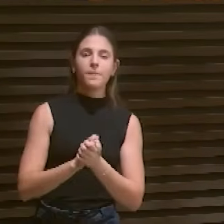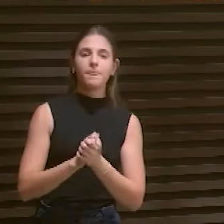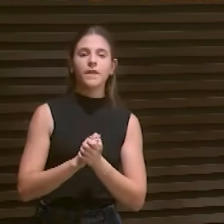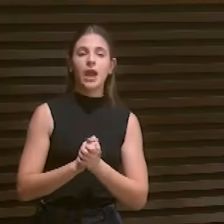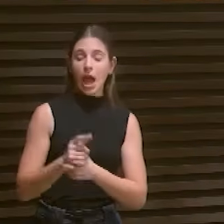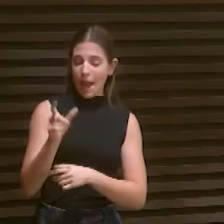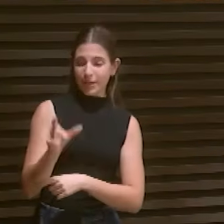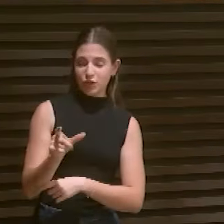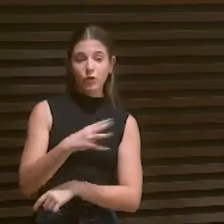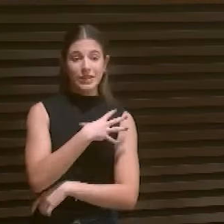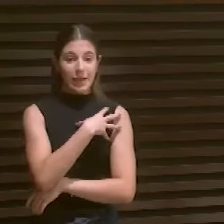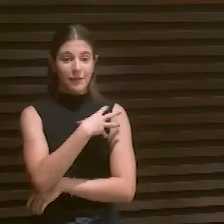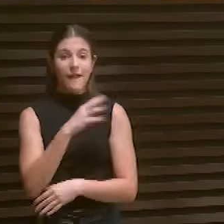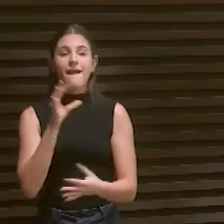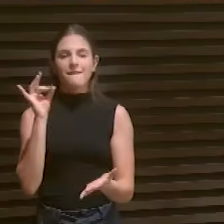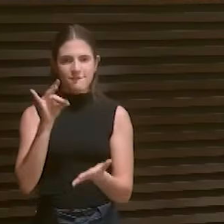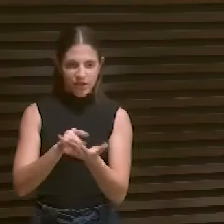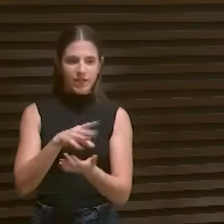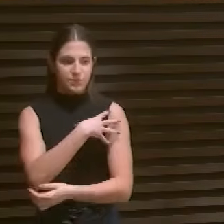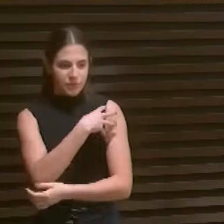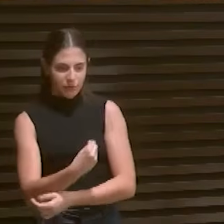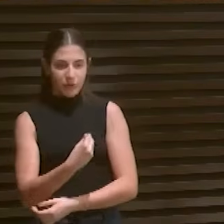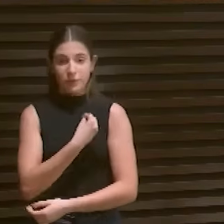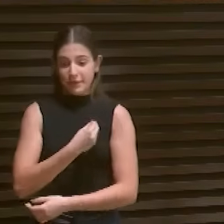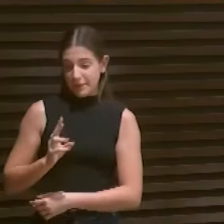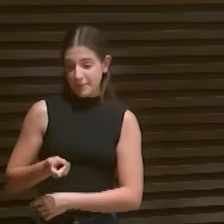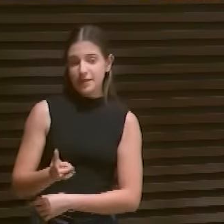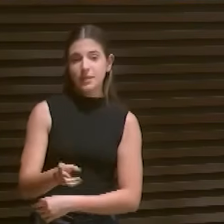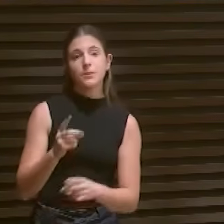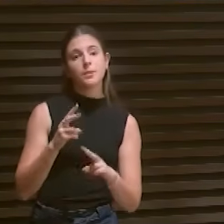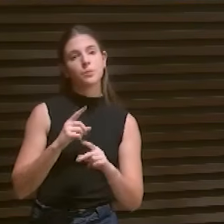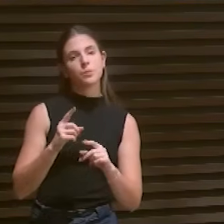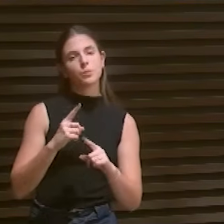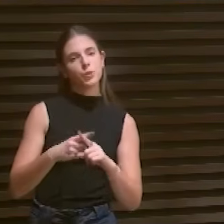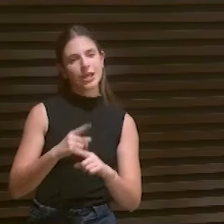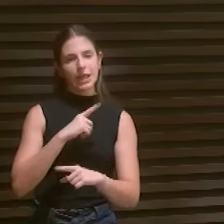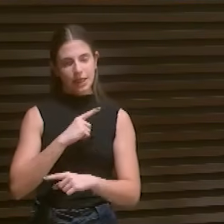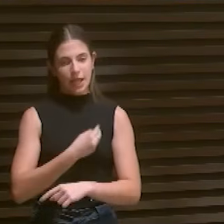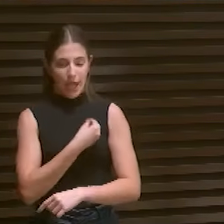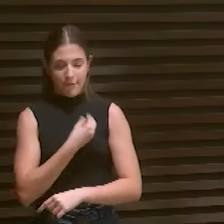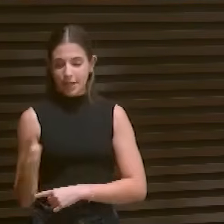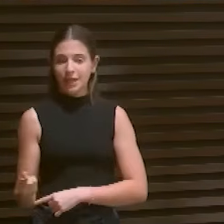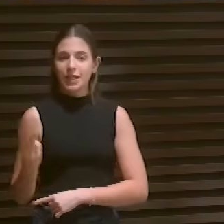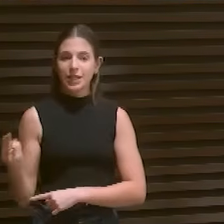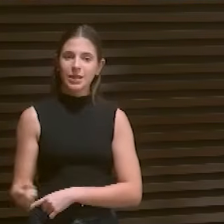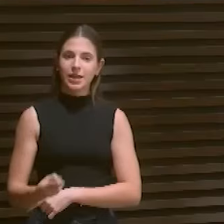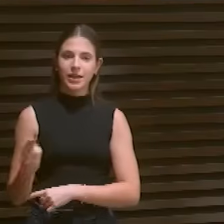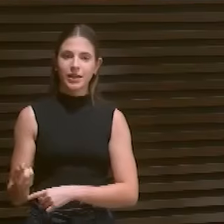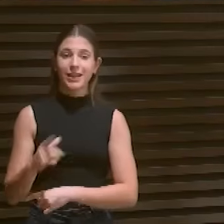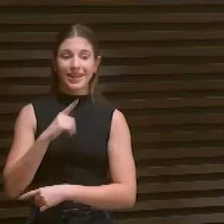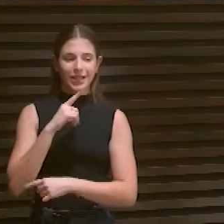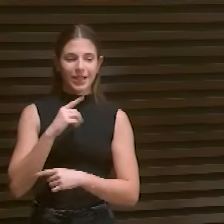é filho, permanece para sempre, pois ele é possuidor da vida eterna e herdeiro de todas as riquezas